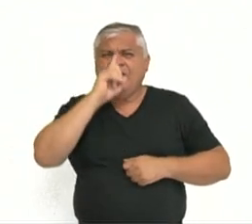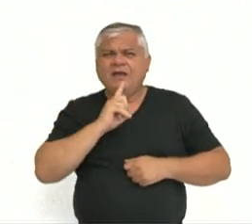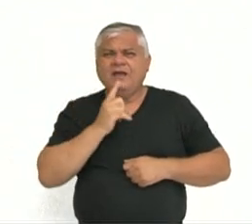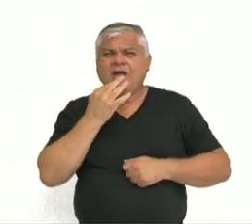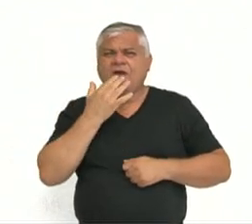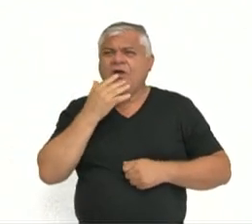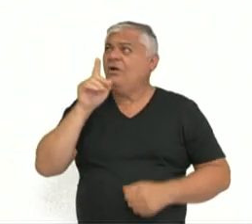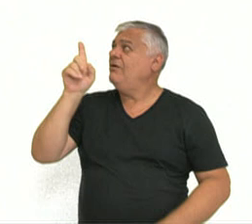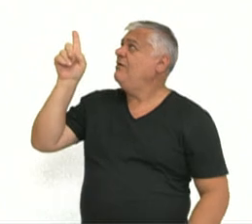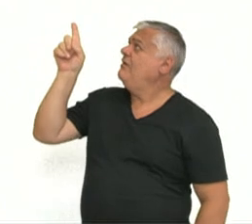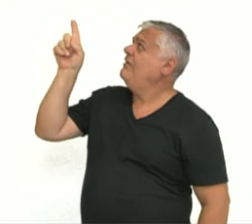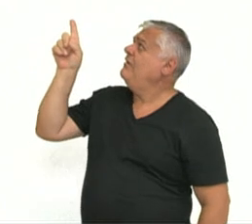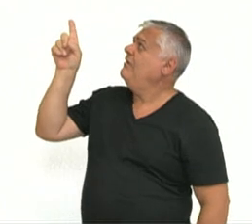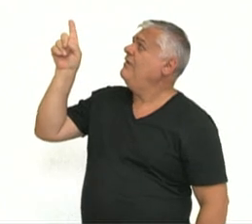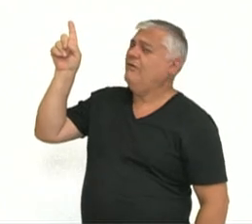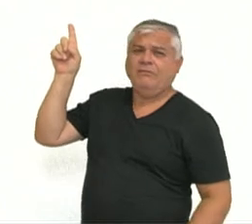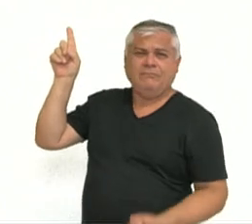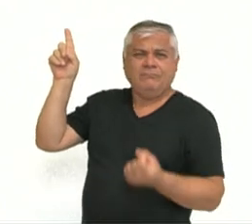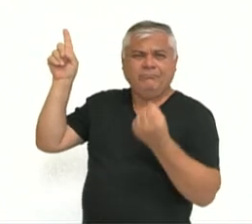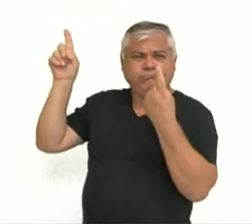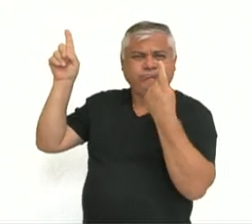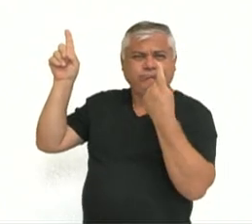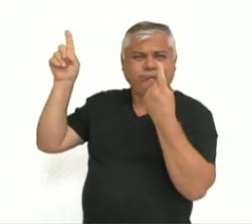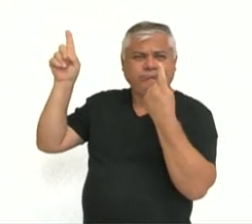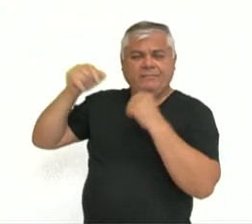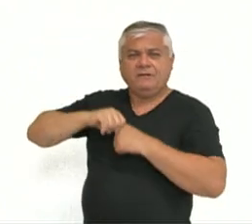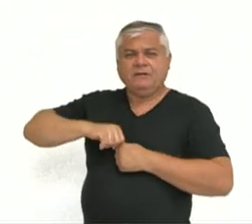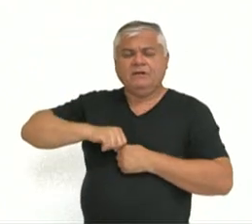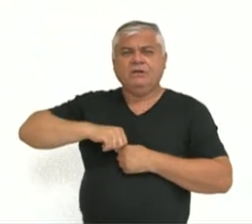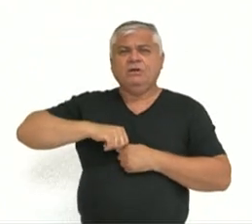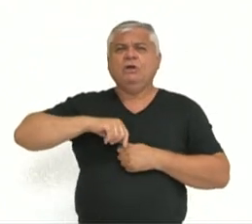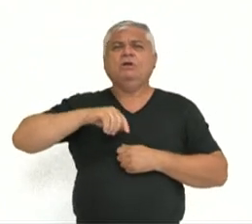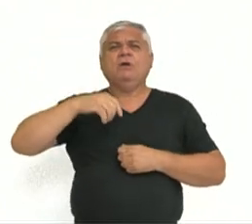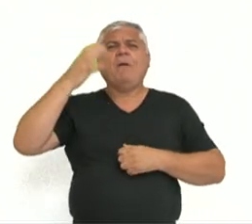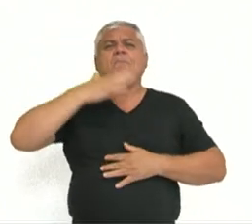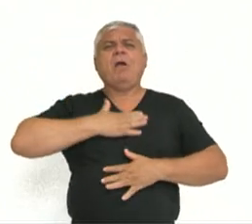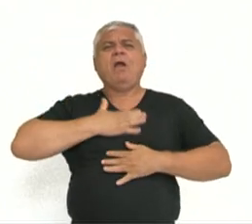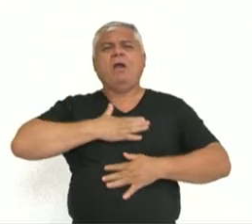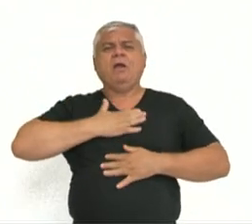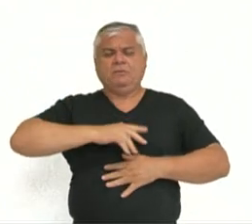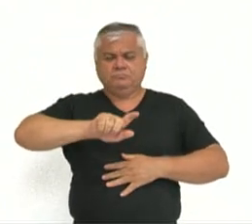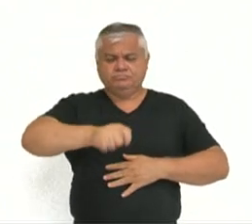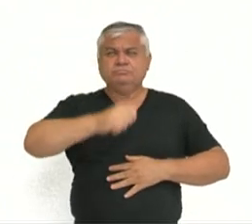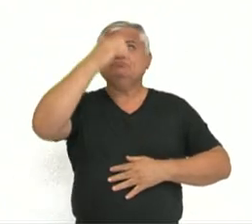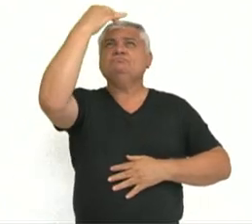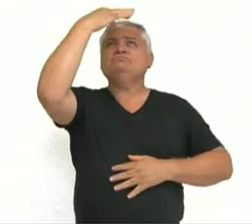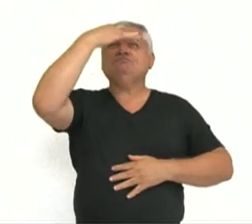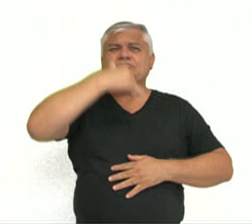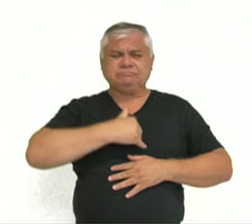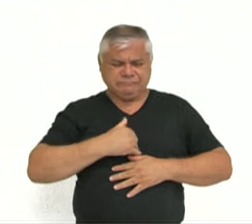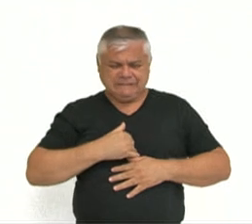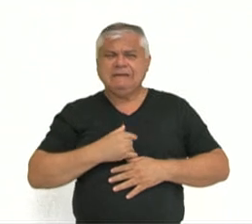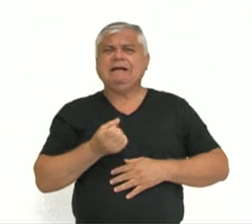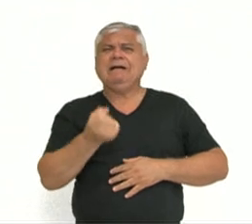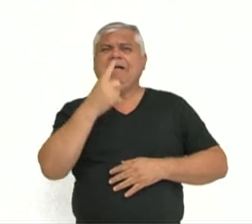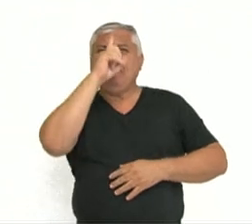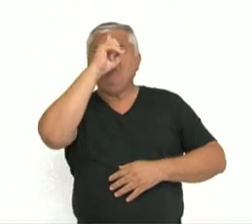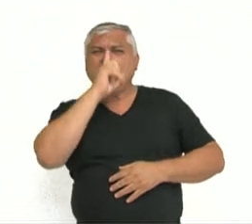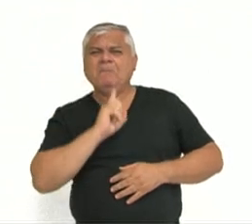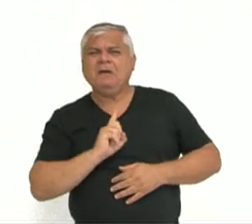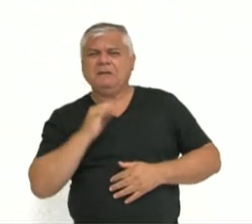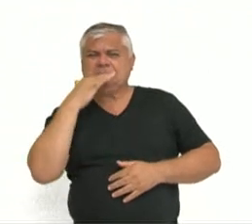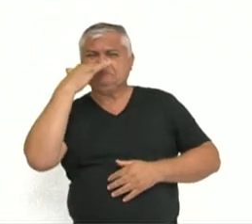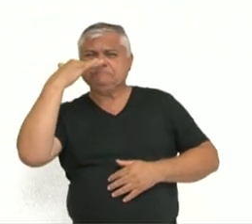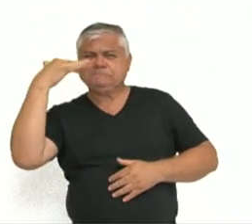esta qualidade aqui ó ligavam lá o registro do chuveiro a água tinha mesma qualidade de